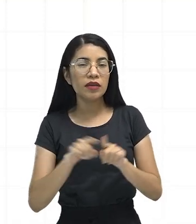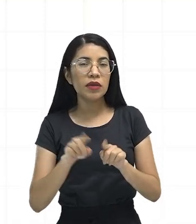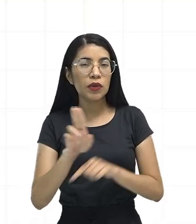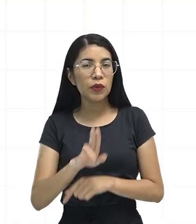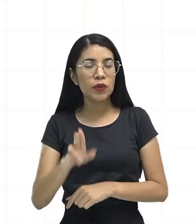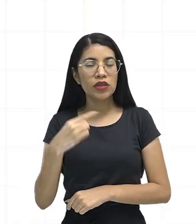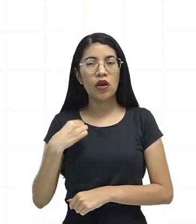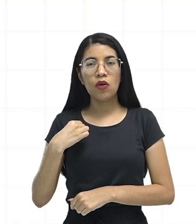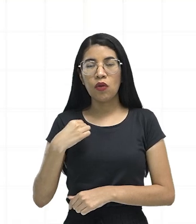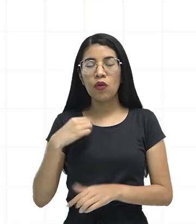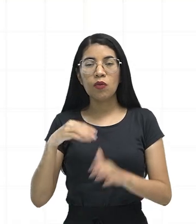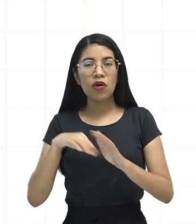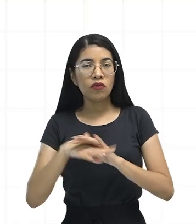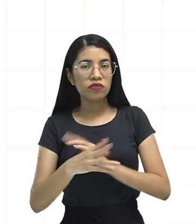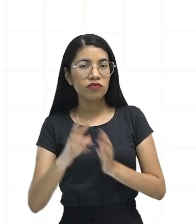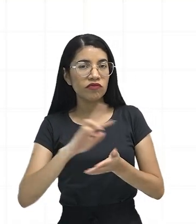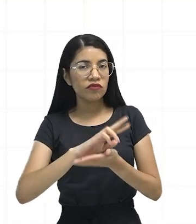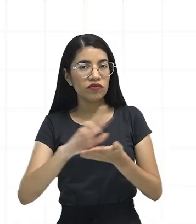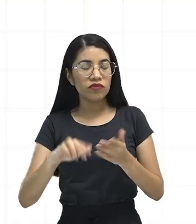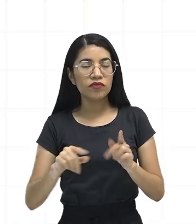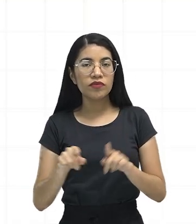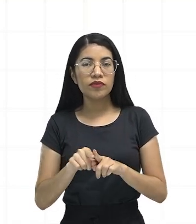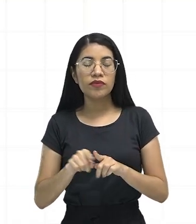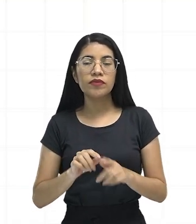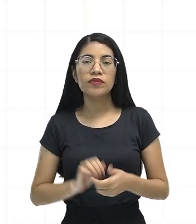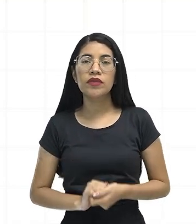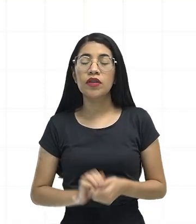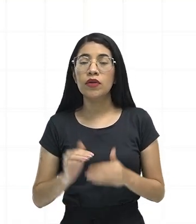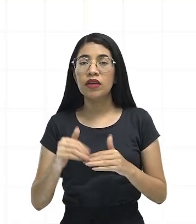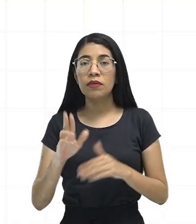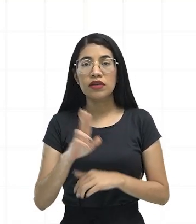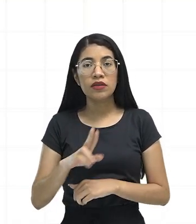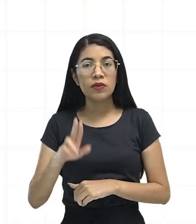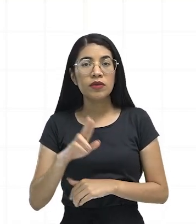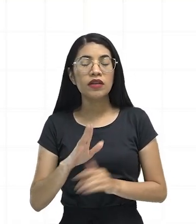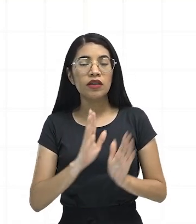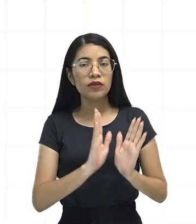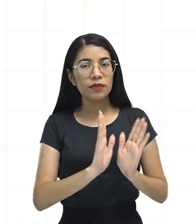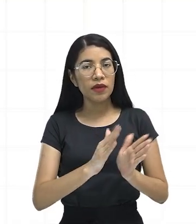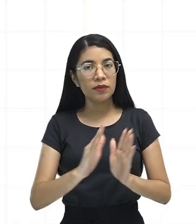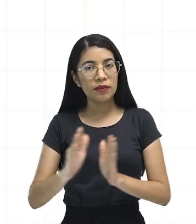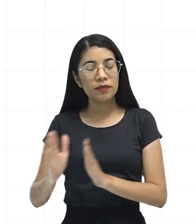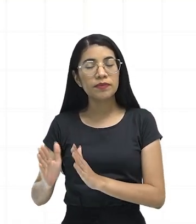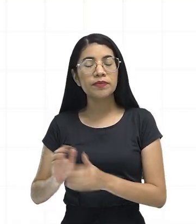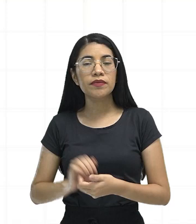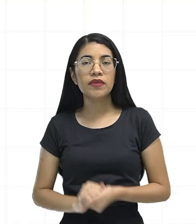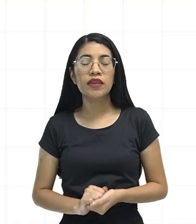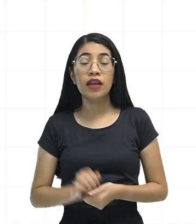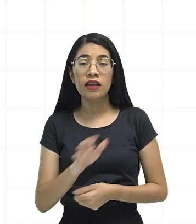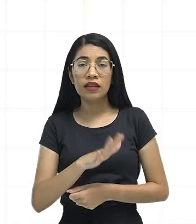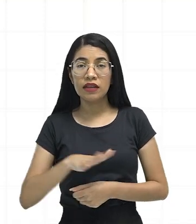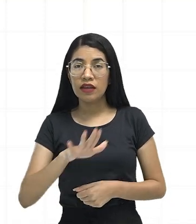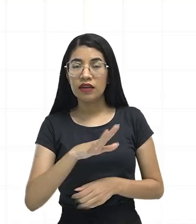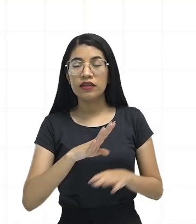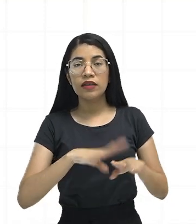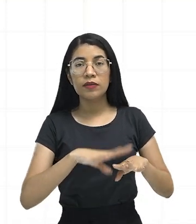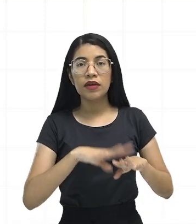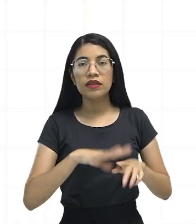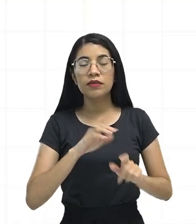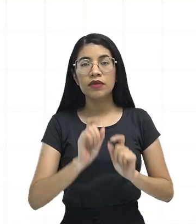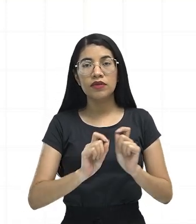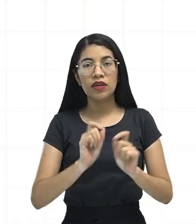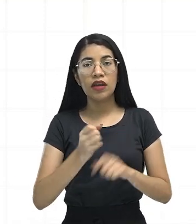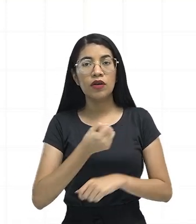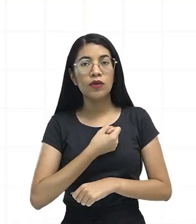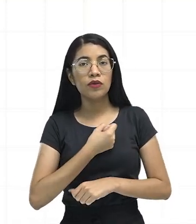na roupa, seja nos costumes. Então é aquilo que mais aparece de tempos em tempos. No caso da matemática, é o número